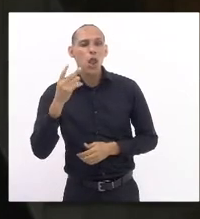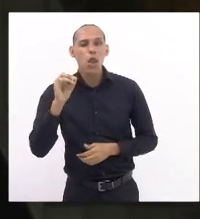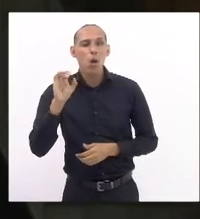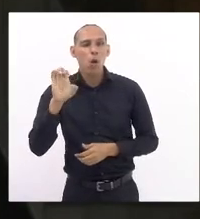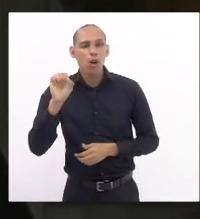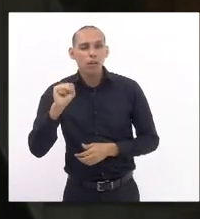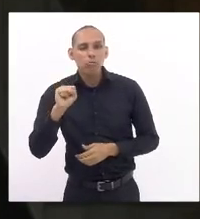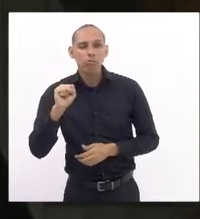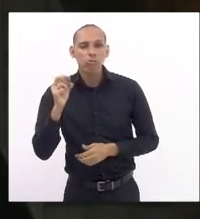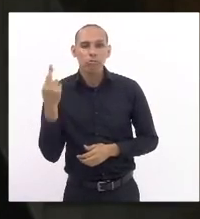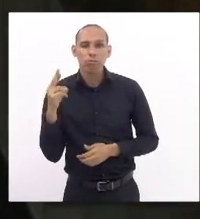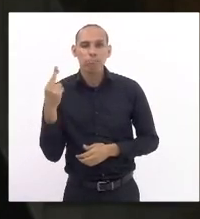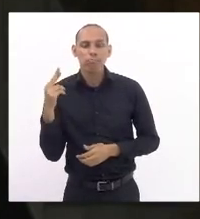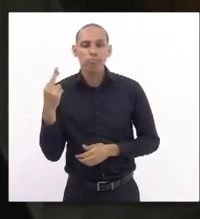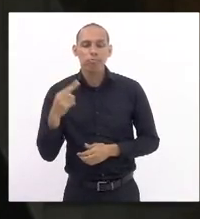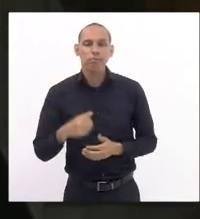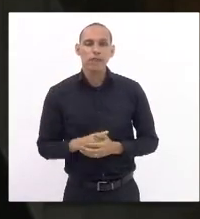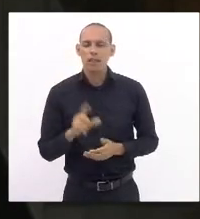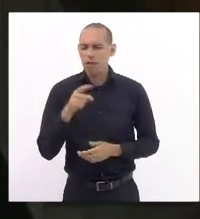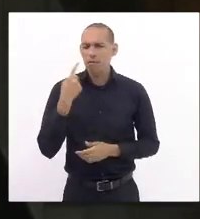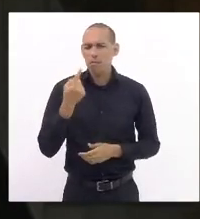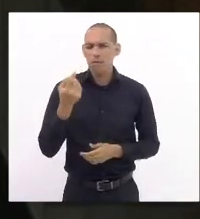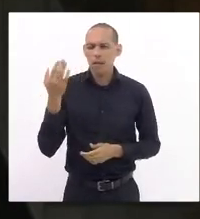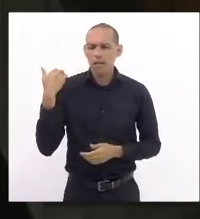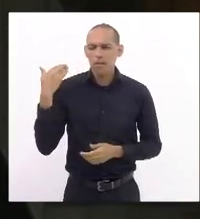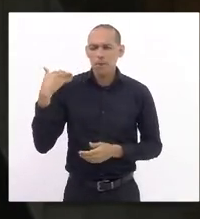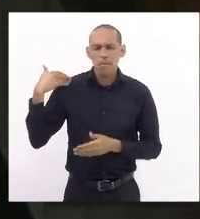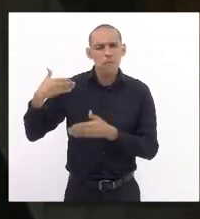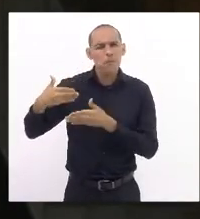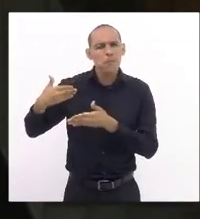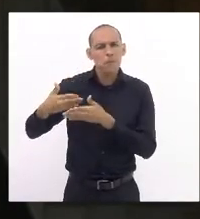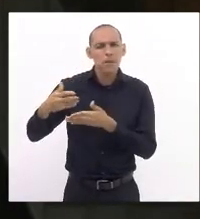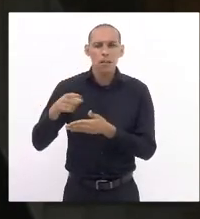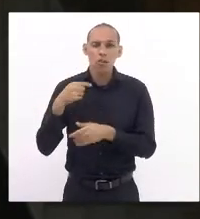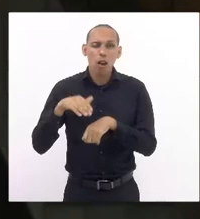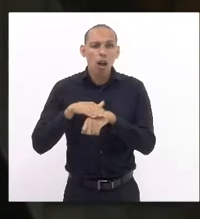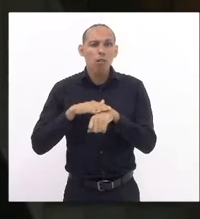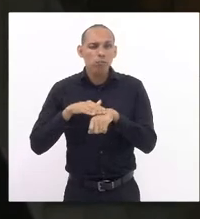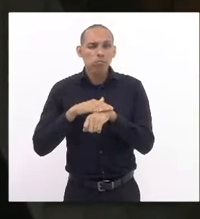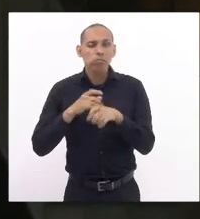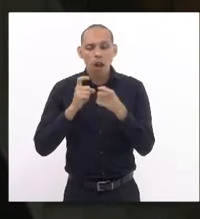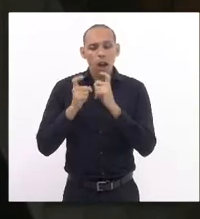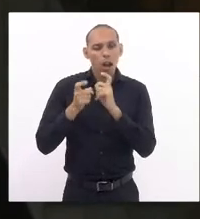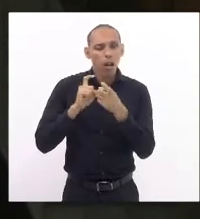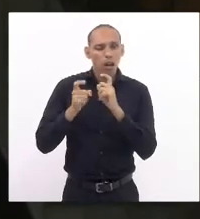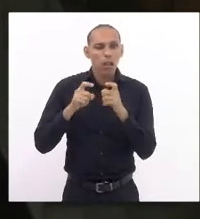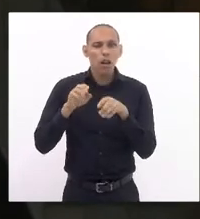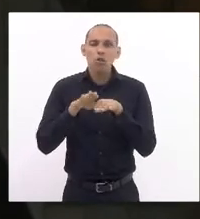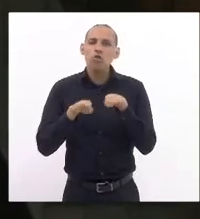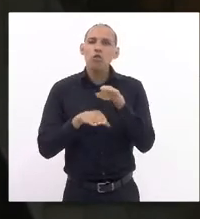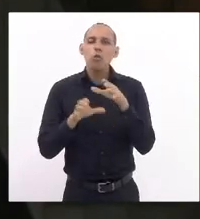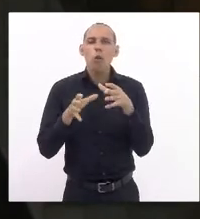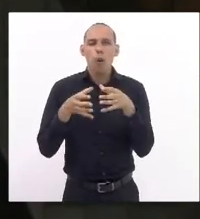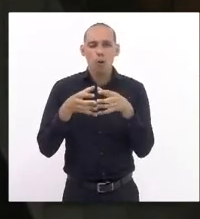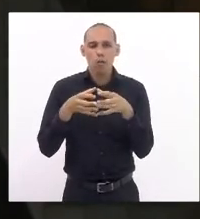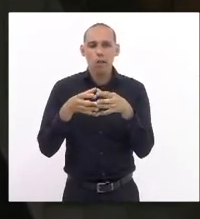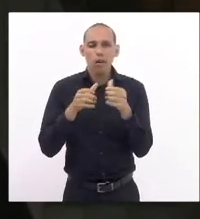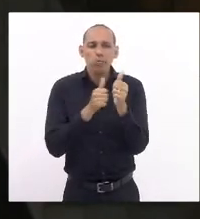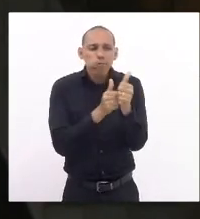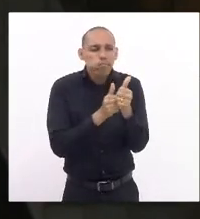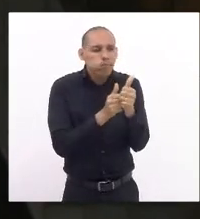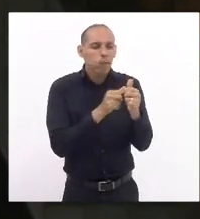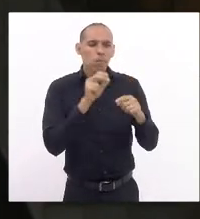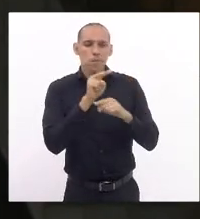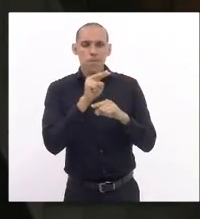nós indagamos isso recentemente em reunião da nossa subcomissão que foi instalada para acompanhar, monitorar